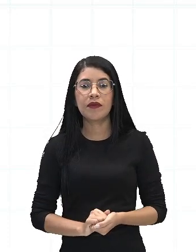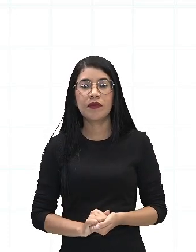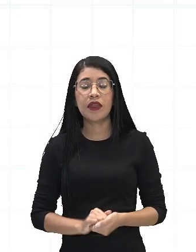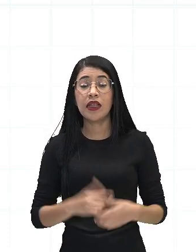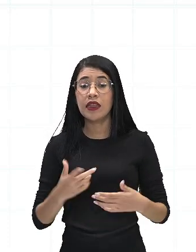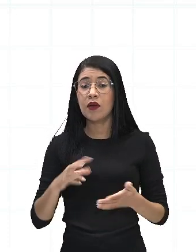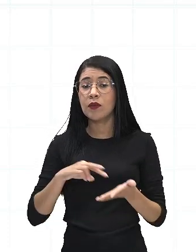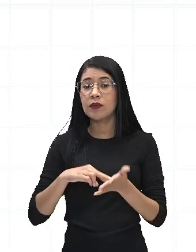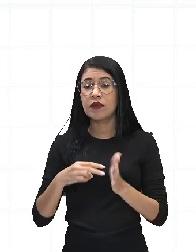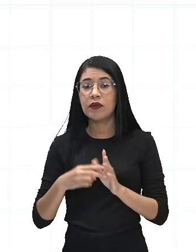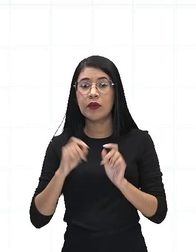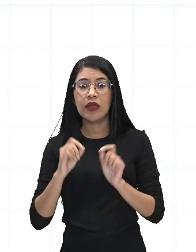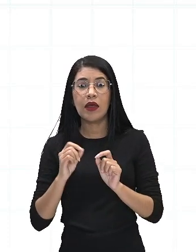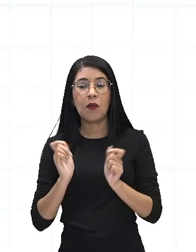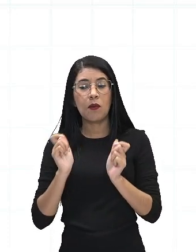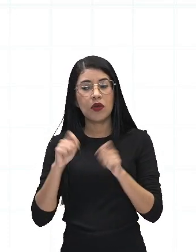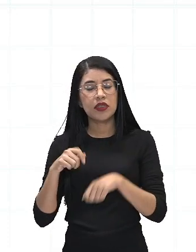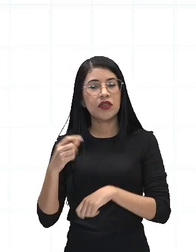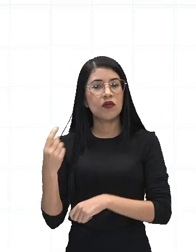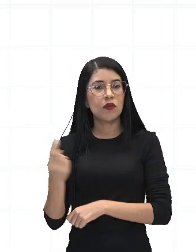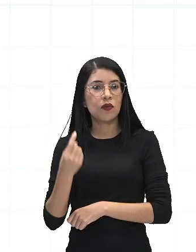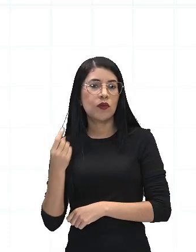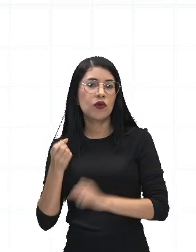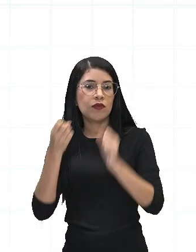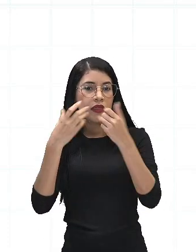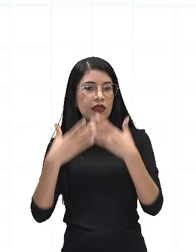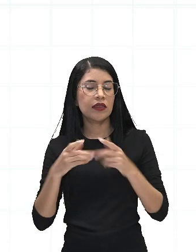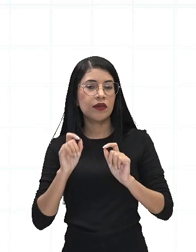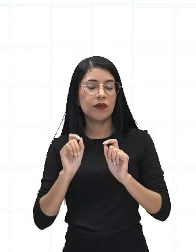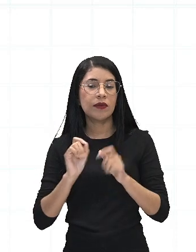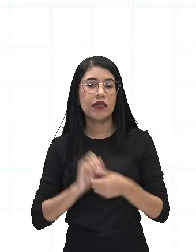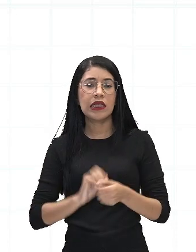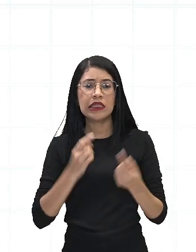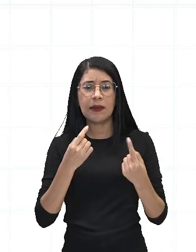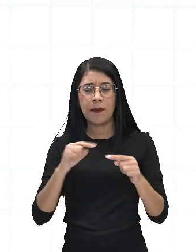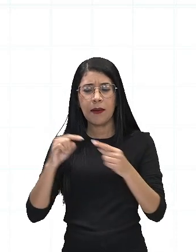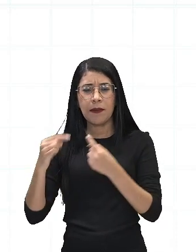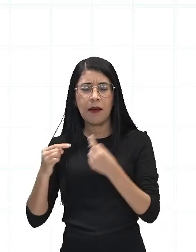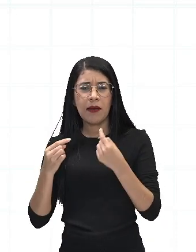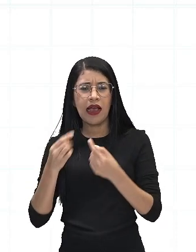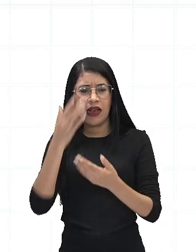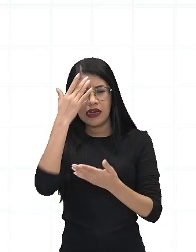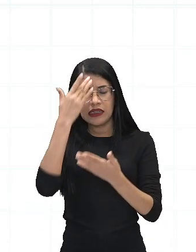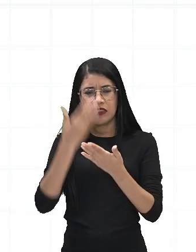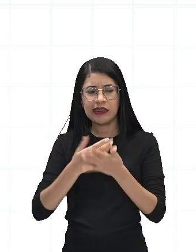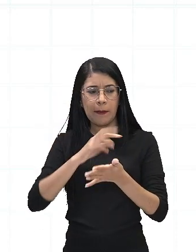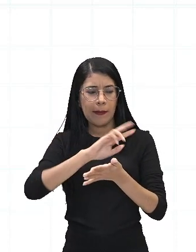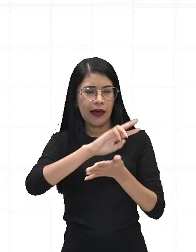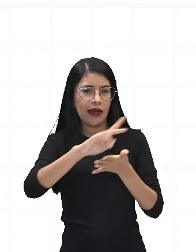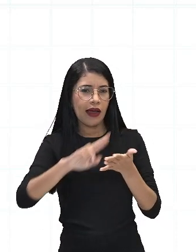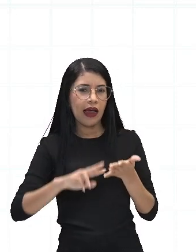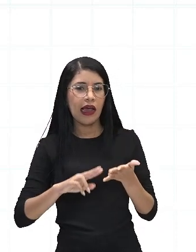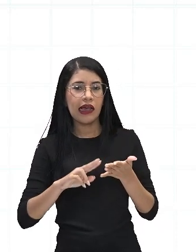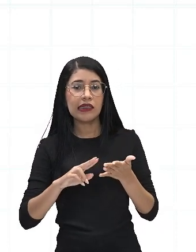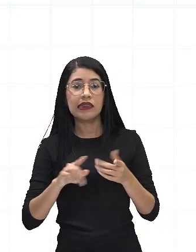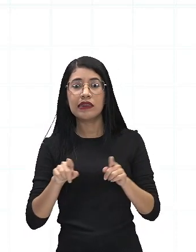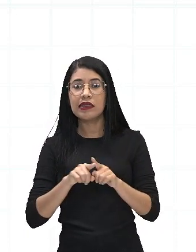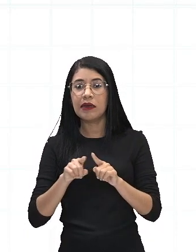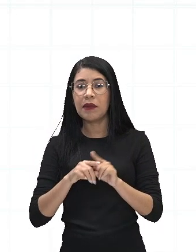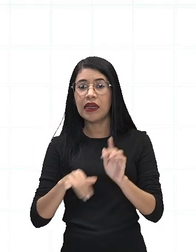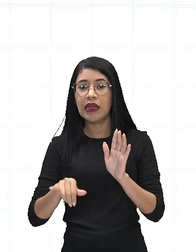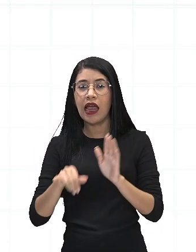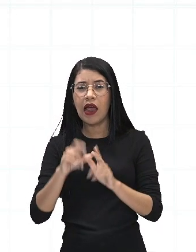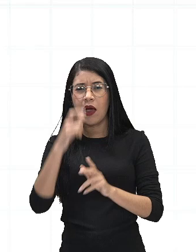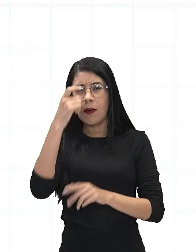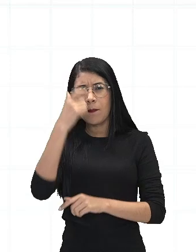a única explicação possível desafia tudo o que Eric acredita, até mesmo sua